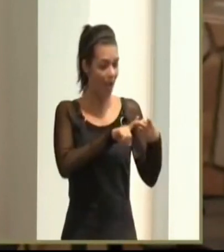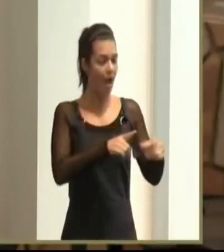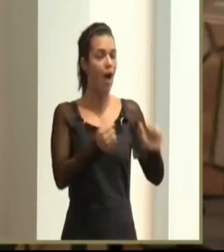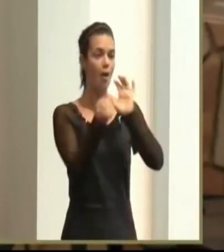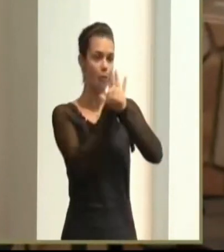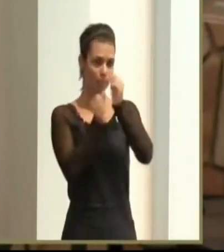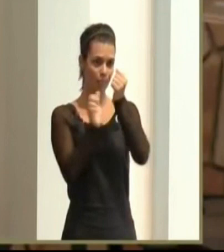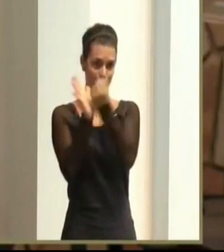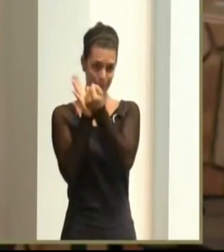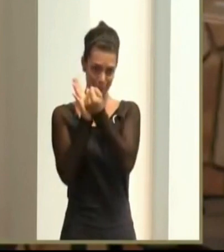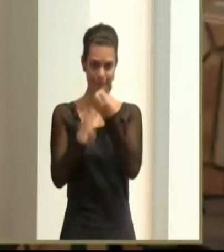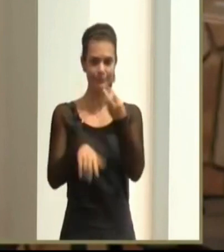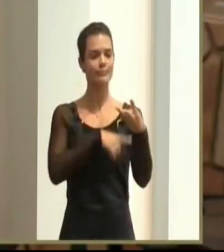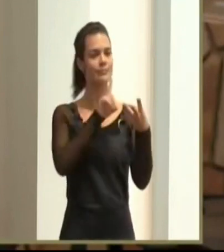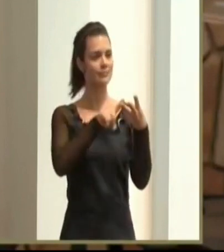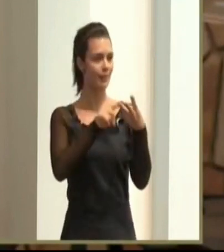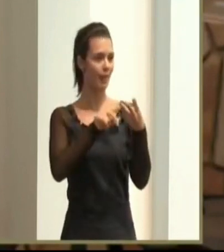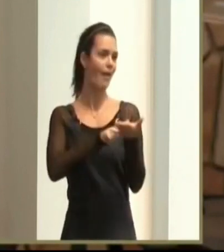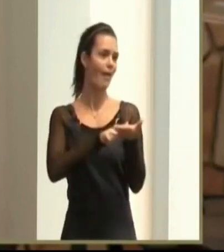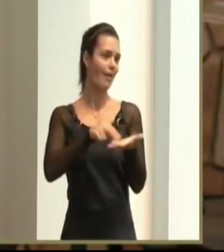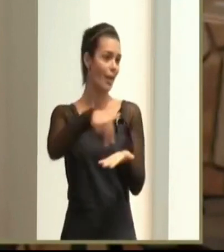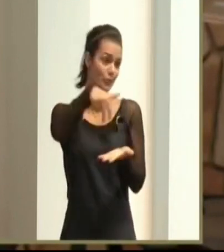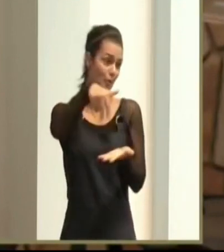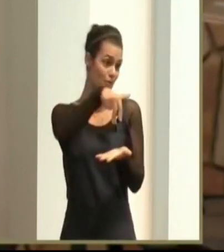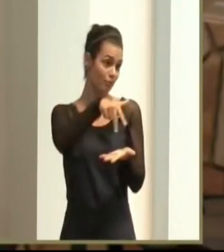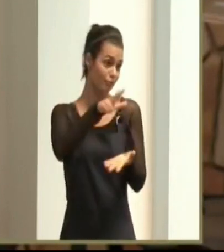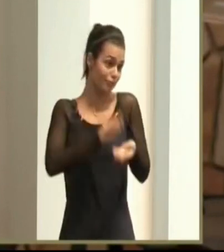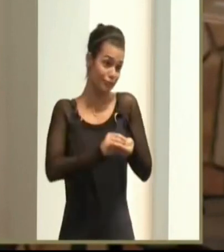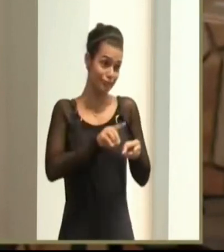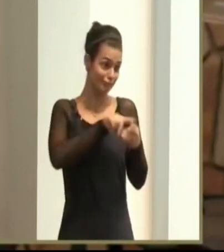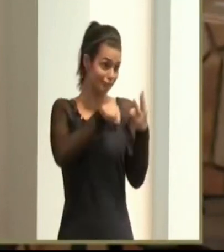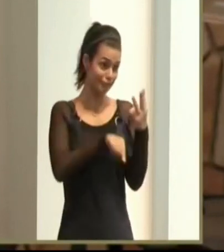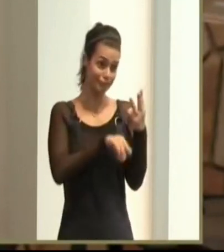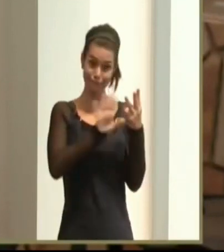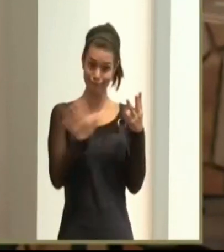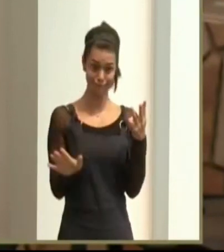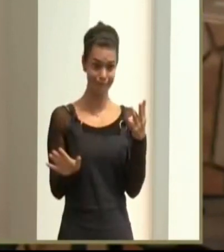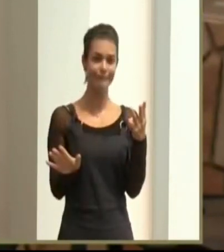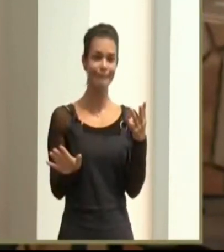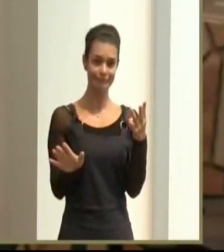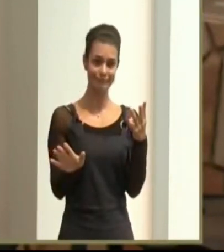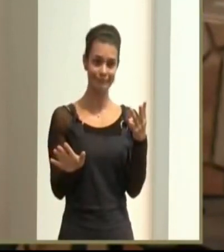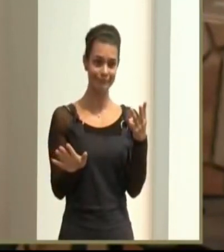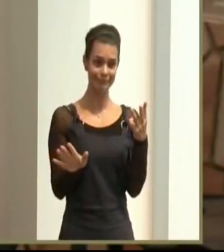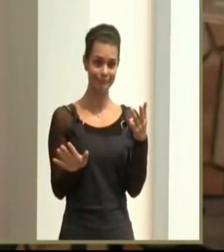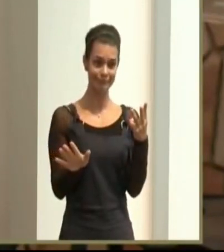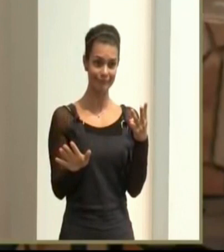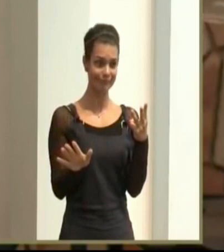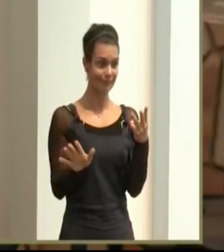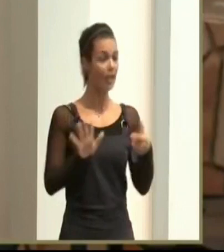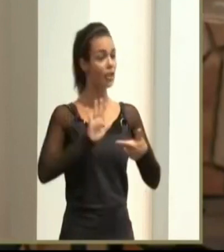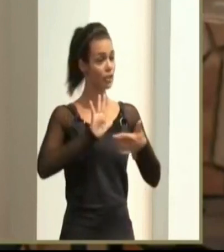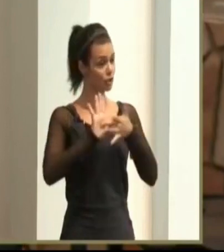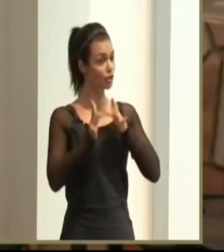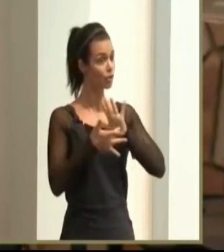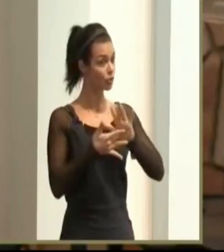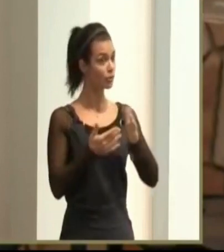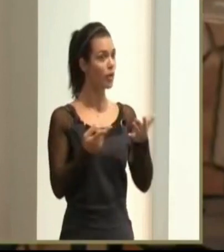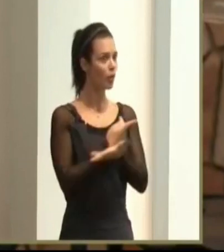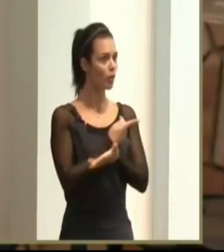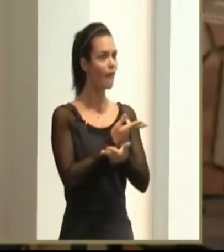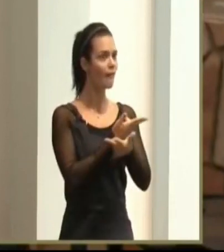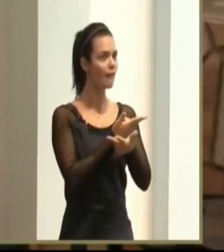sua ressurreição. A vida de Cristo, ela foi marcada por intensos movimentos.